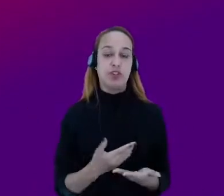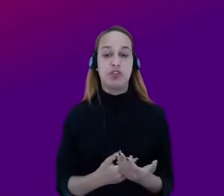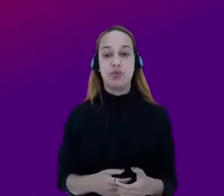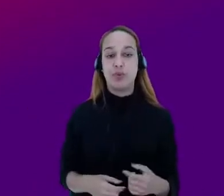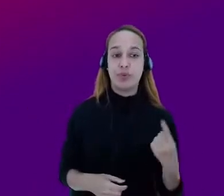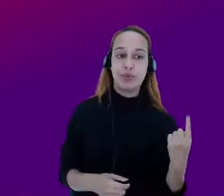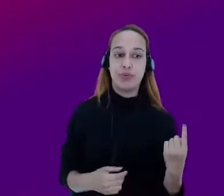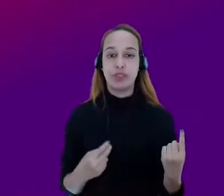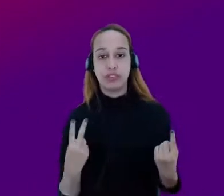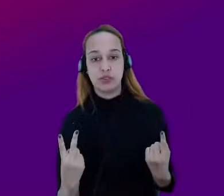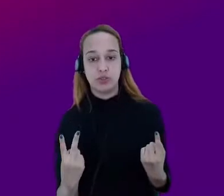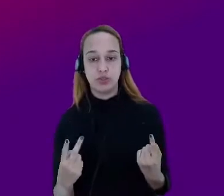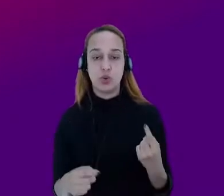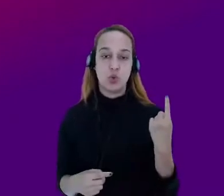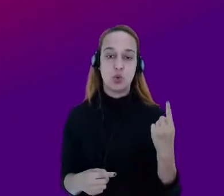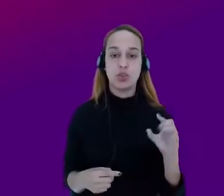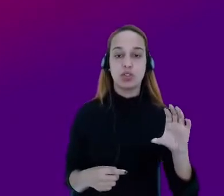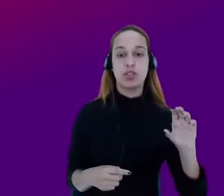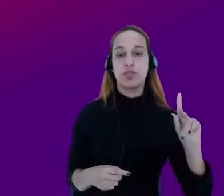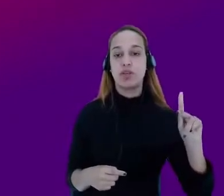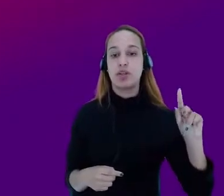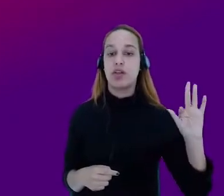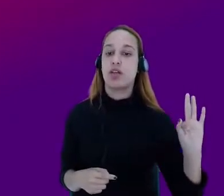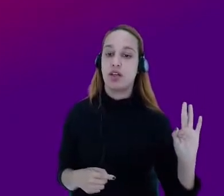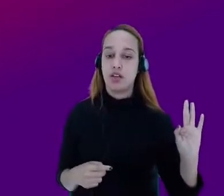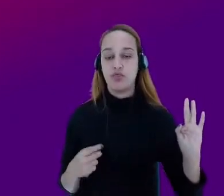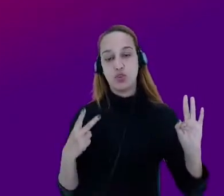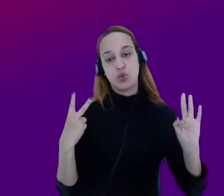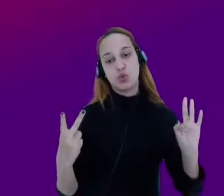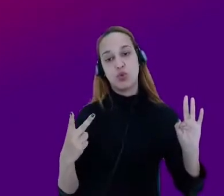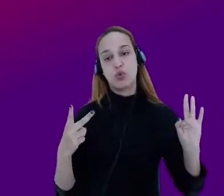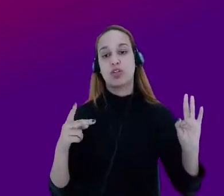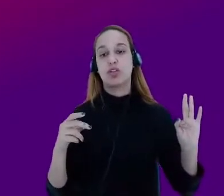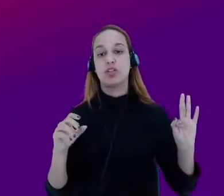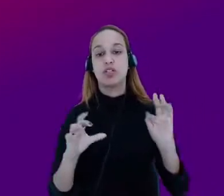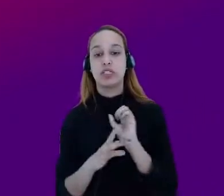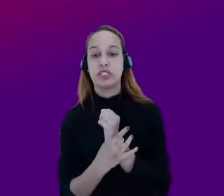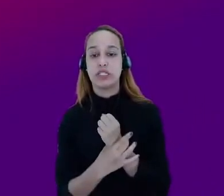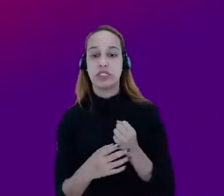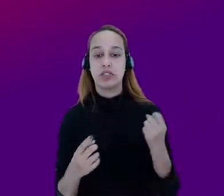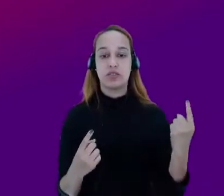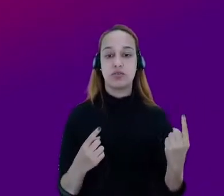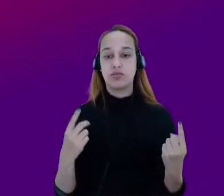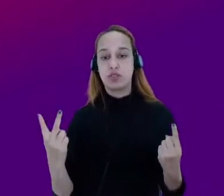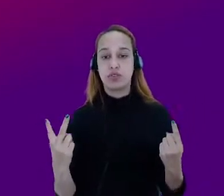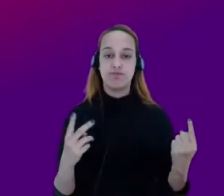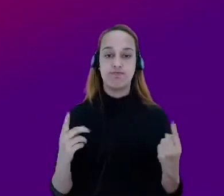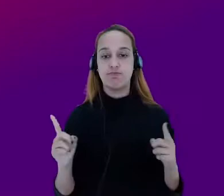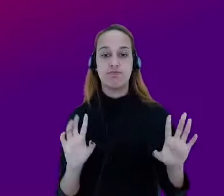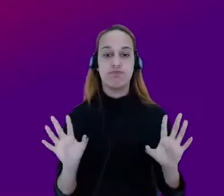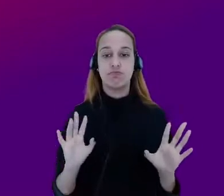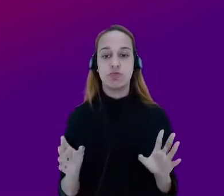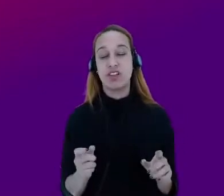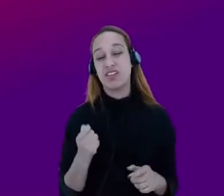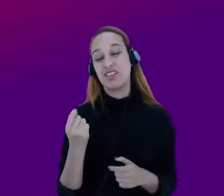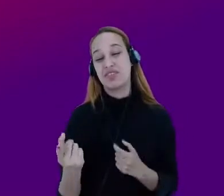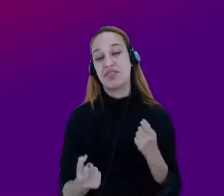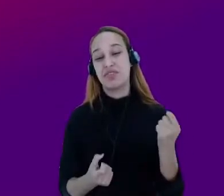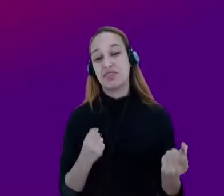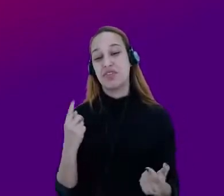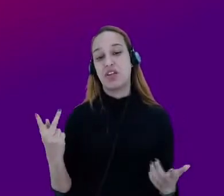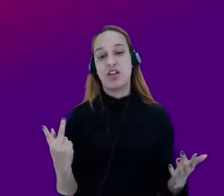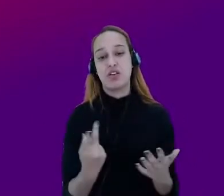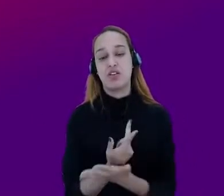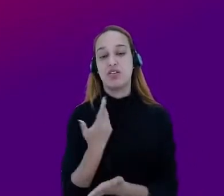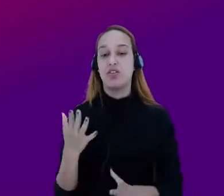seja, um CPF para 2 seguros nas seguradoras do Brasil. É muito, muito raro quando você tem essa distribuição. Estou falando de corretoras tradicionais, que não